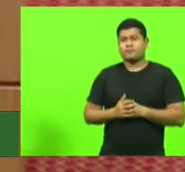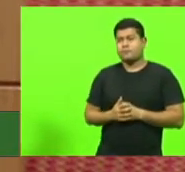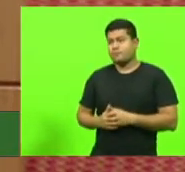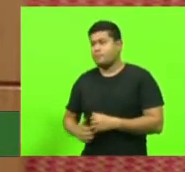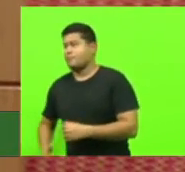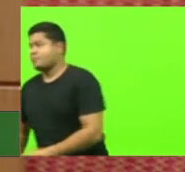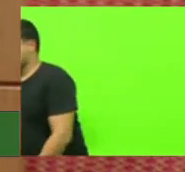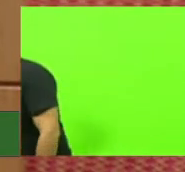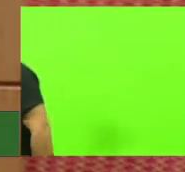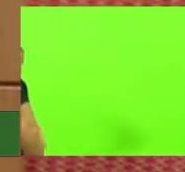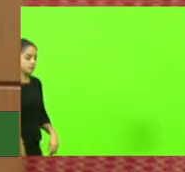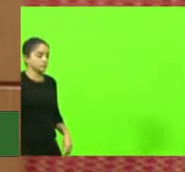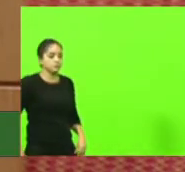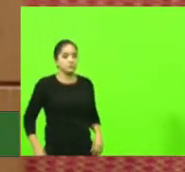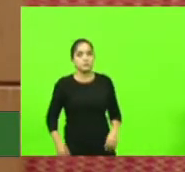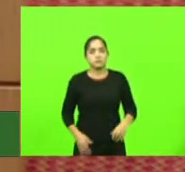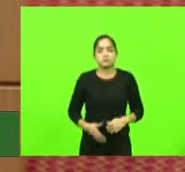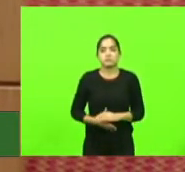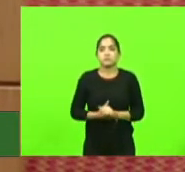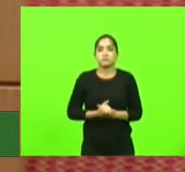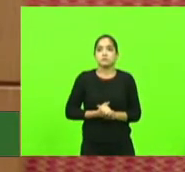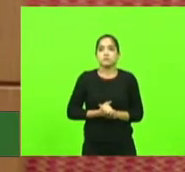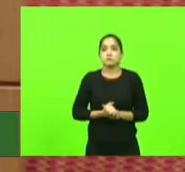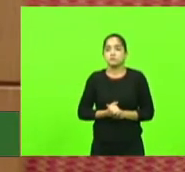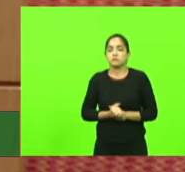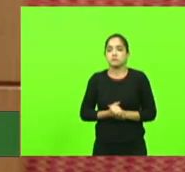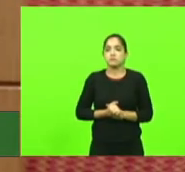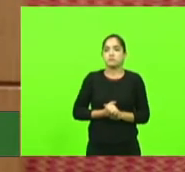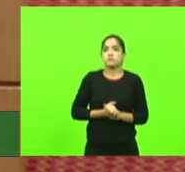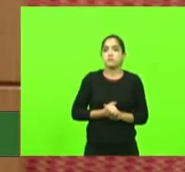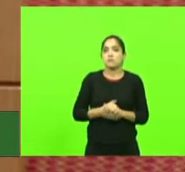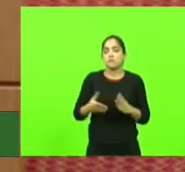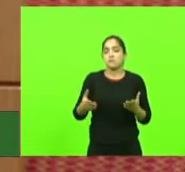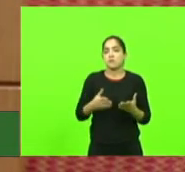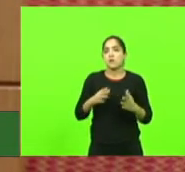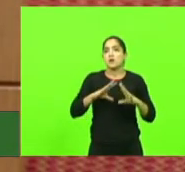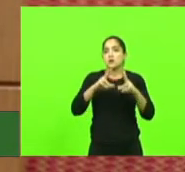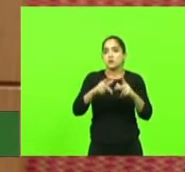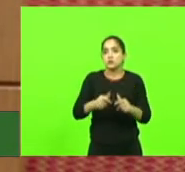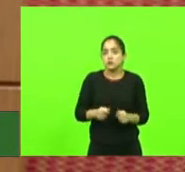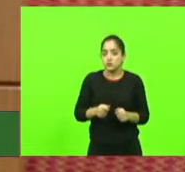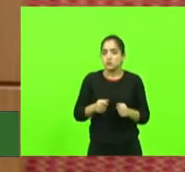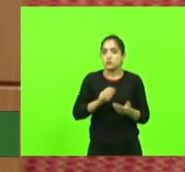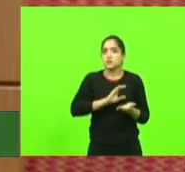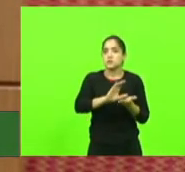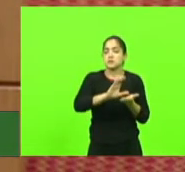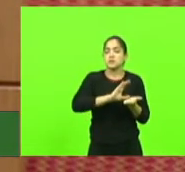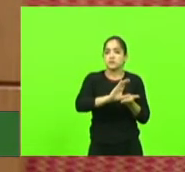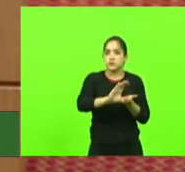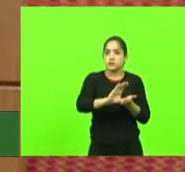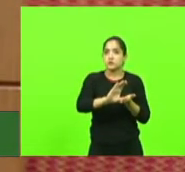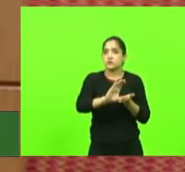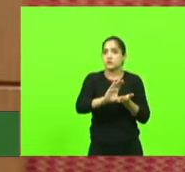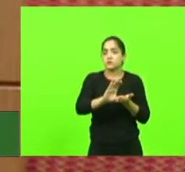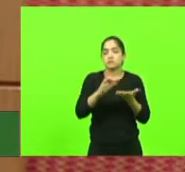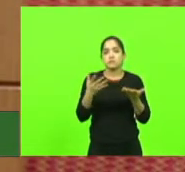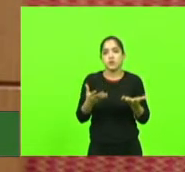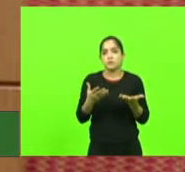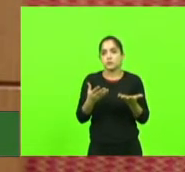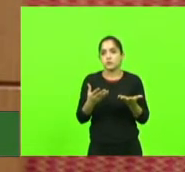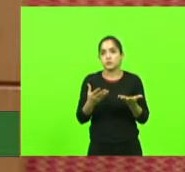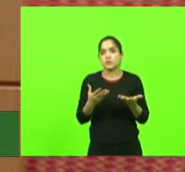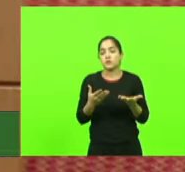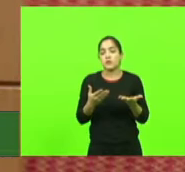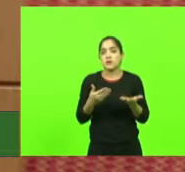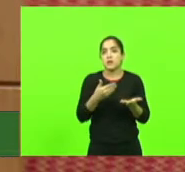Catarina somente 318 milhões em tudo que está investindo. É um absurdo perto do